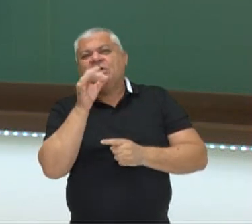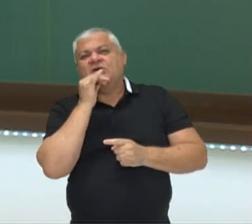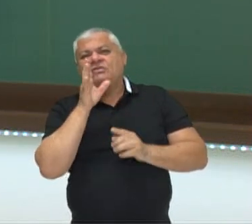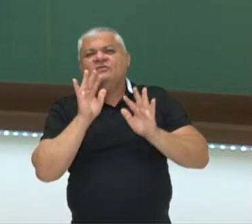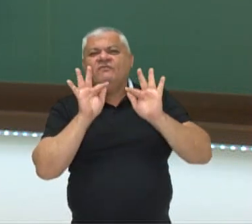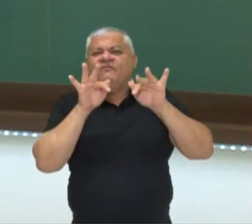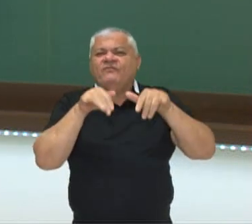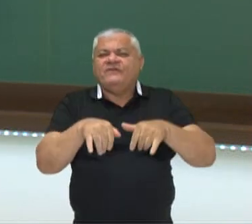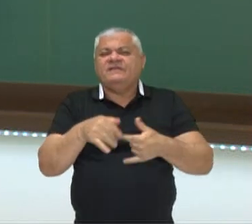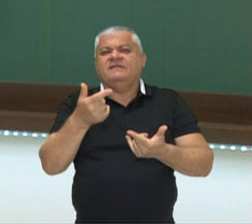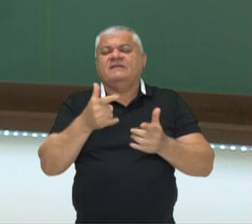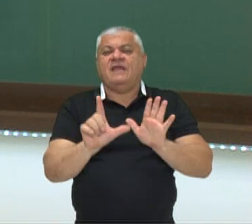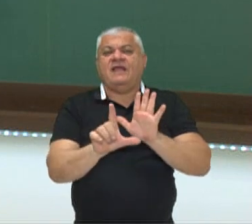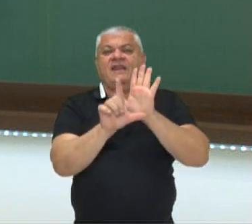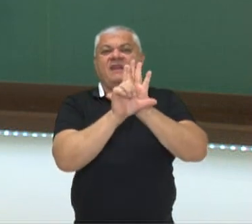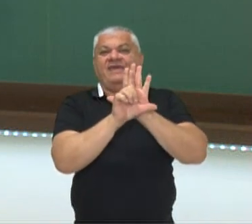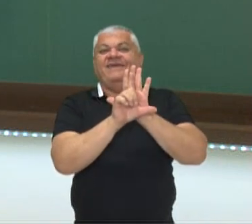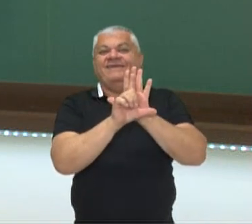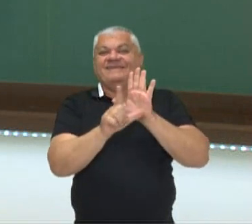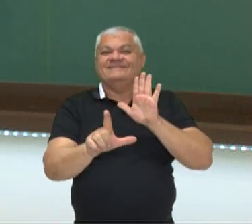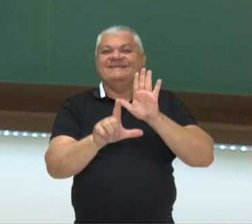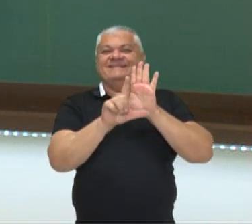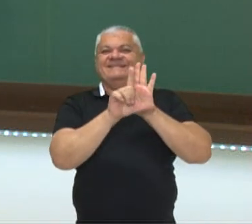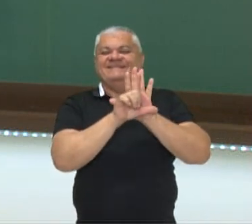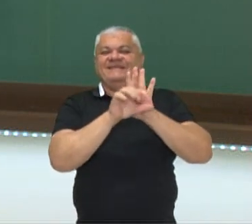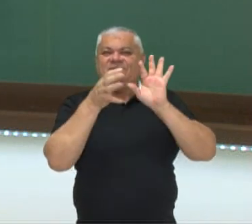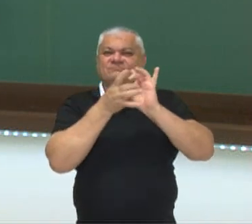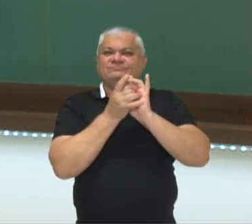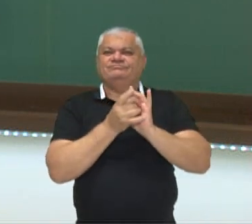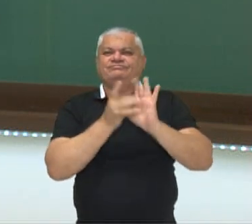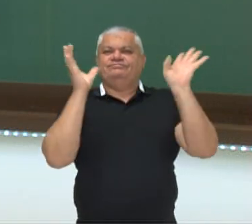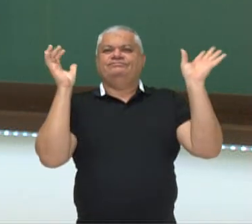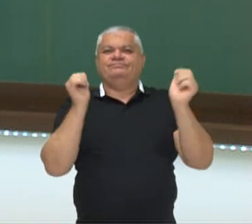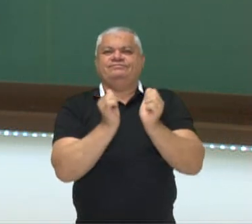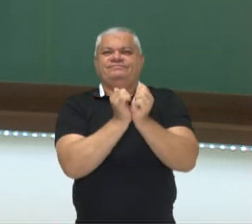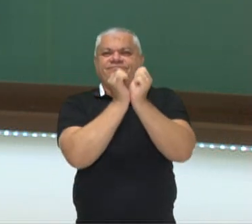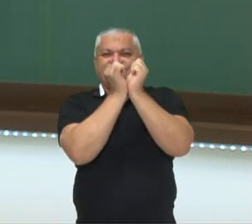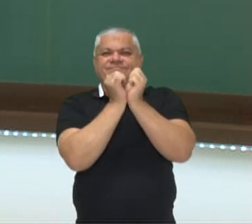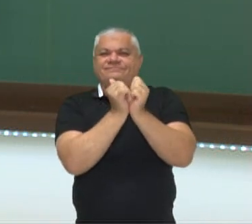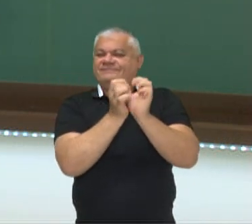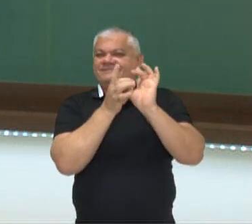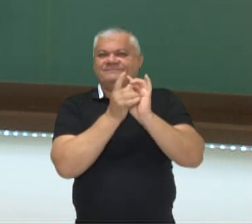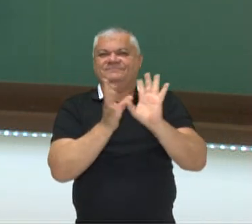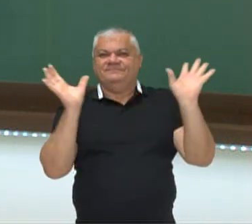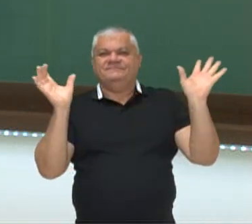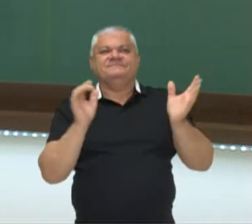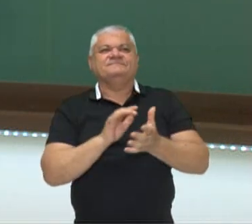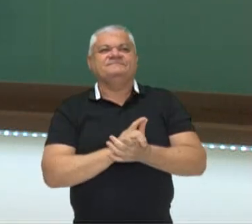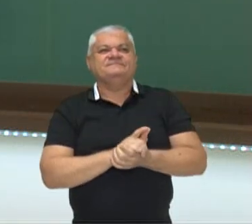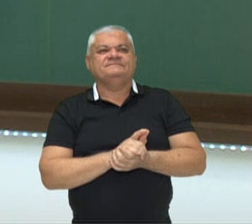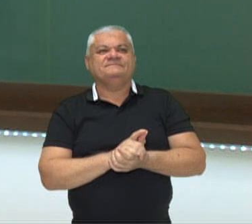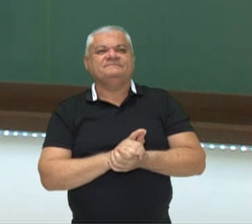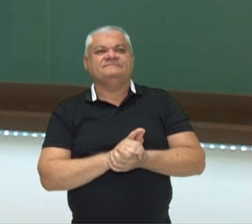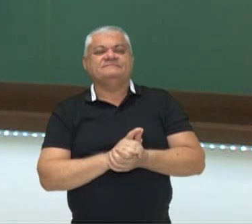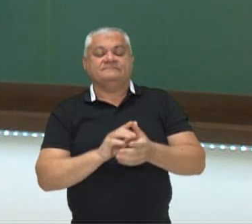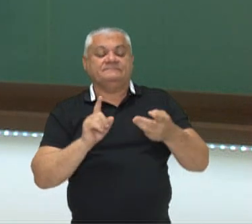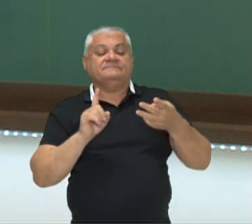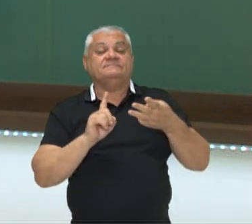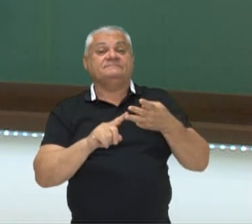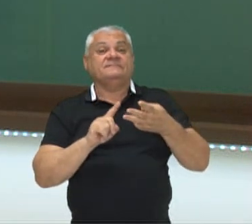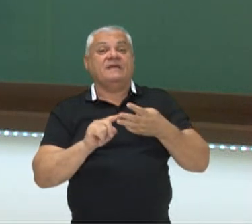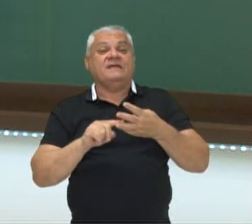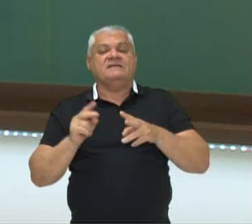né, a Lei Áurea vai, né, teoricamente, né, pôr fim à escravidão no Brasil. A